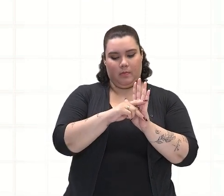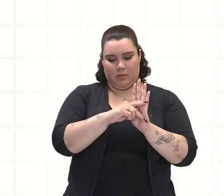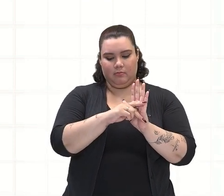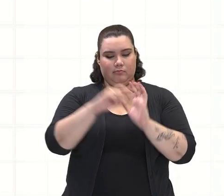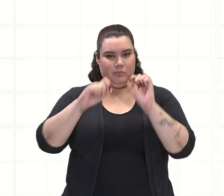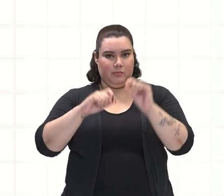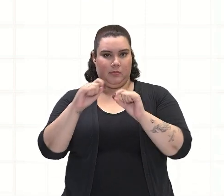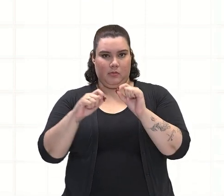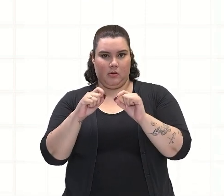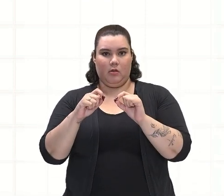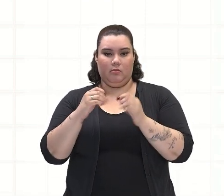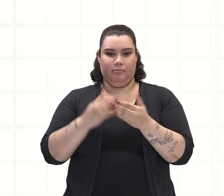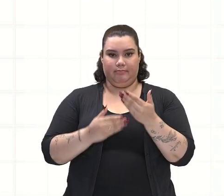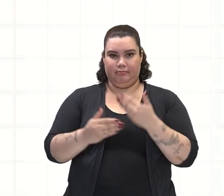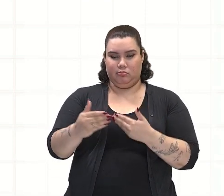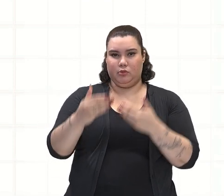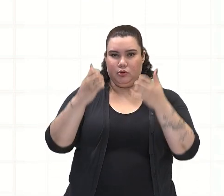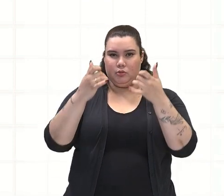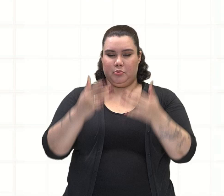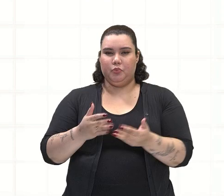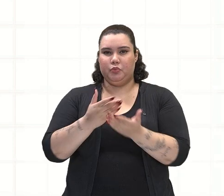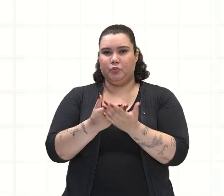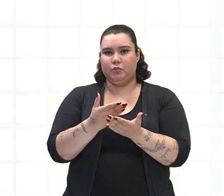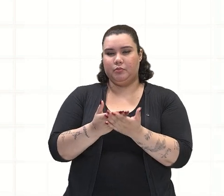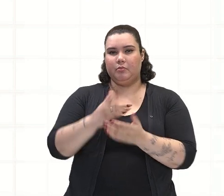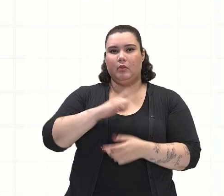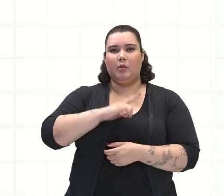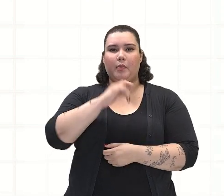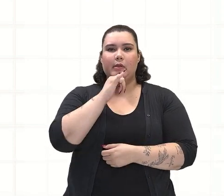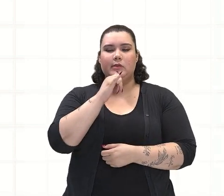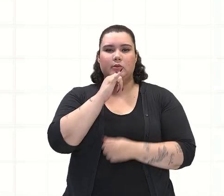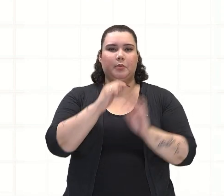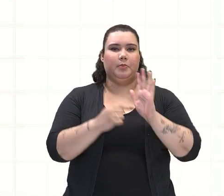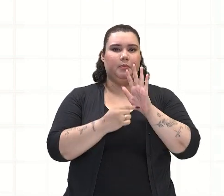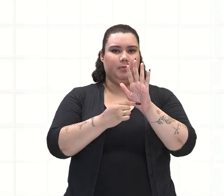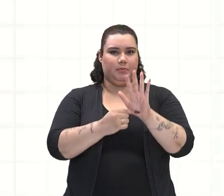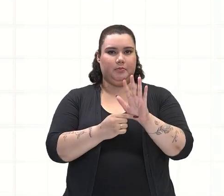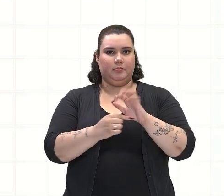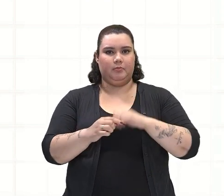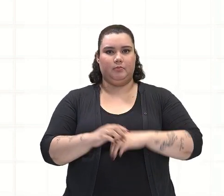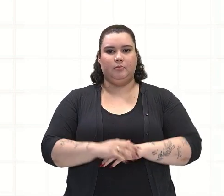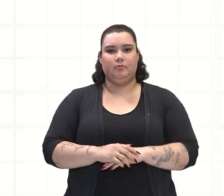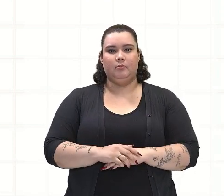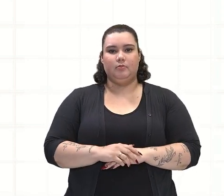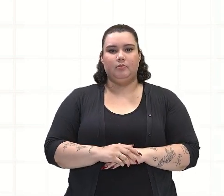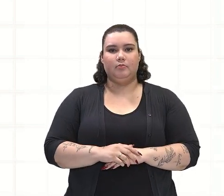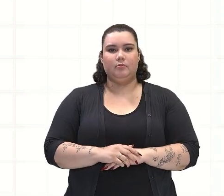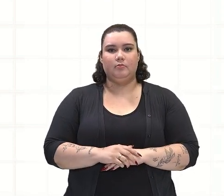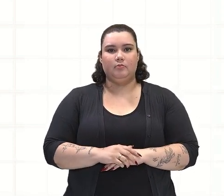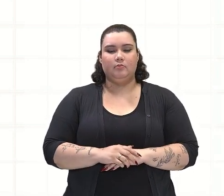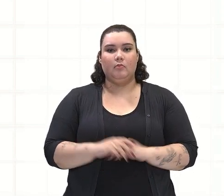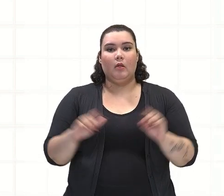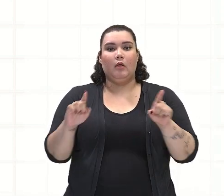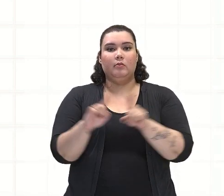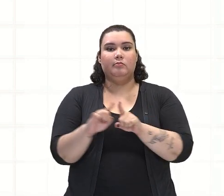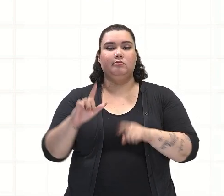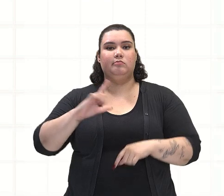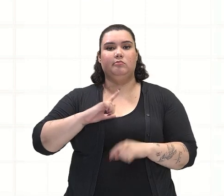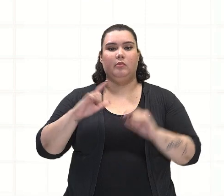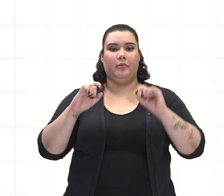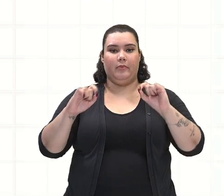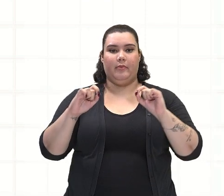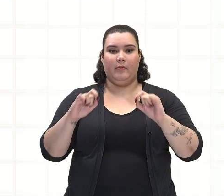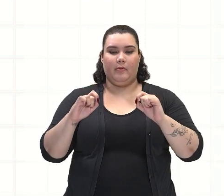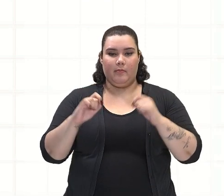mais daqui para frente. Ali nós temos um exemplo para mostrar para vocês. Temos também o surgimento da indústria